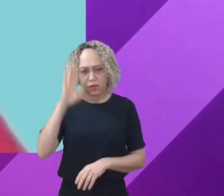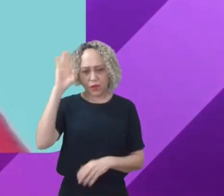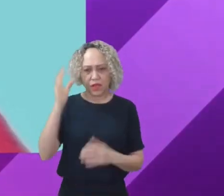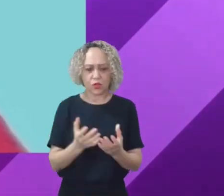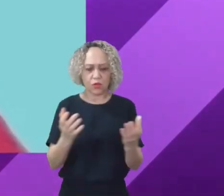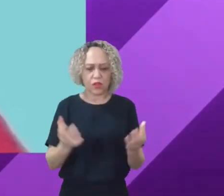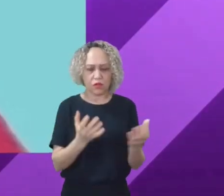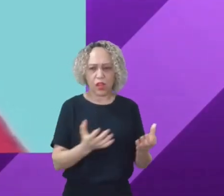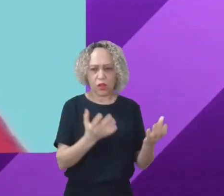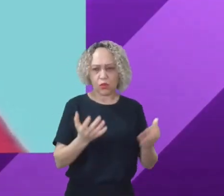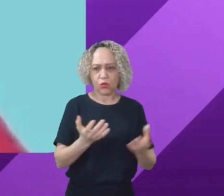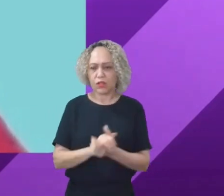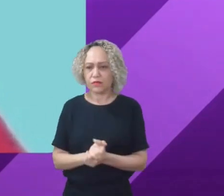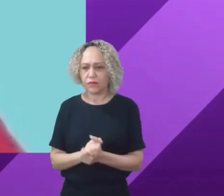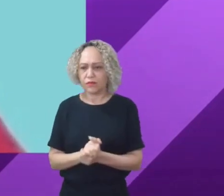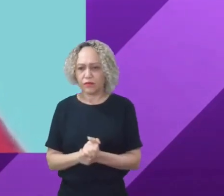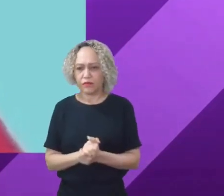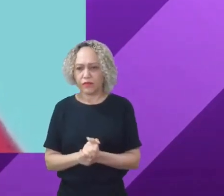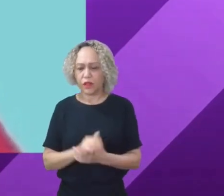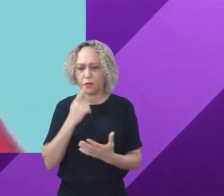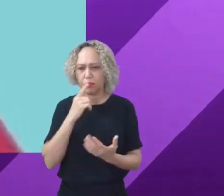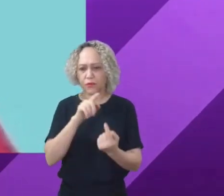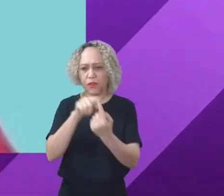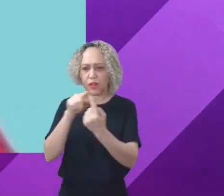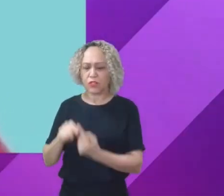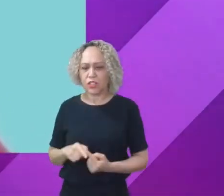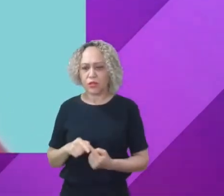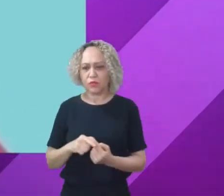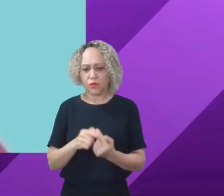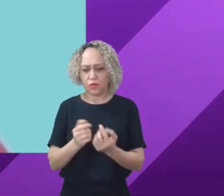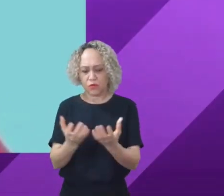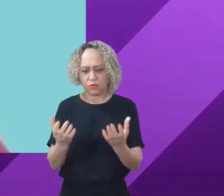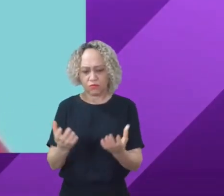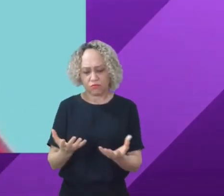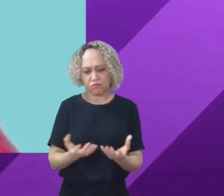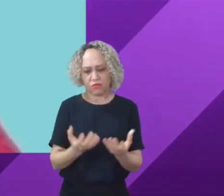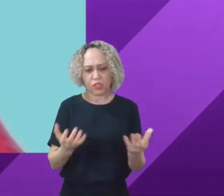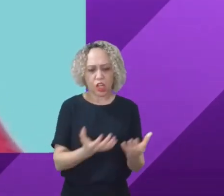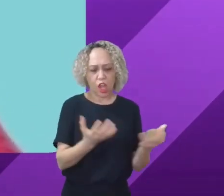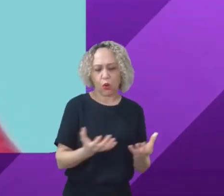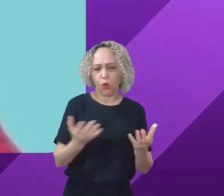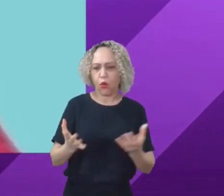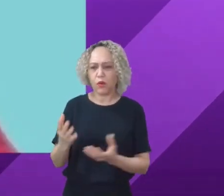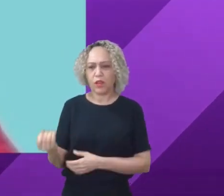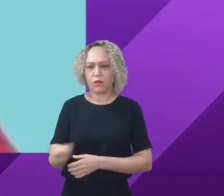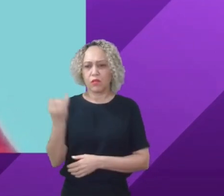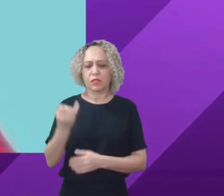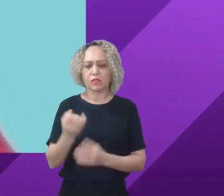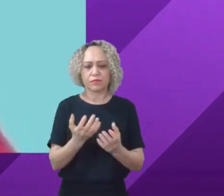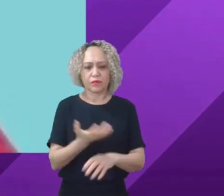verduras ou os vários tipos de legumes ali que são produzidos na horta, que é fundamental. Mas a horta também tem um